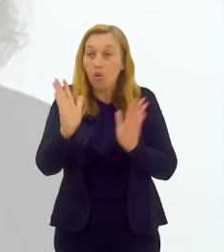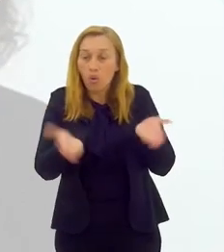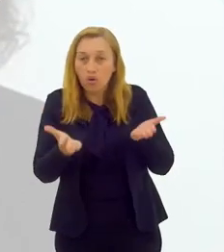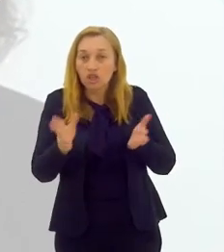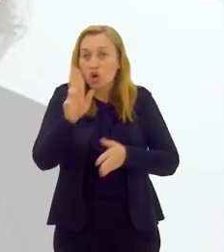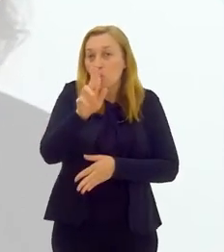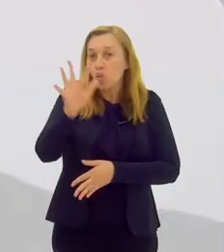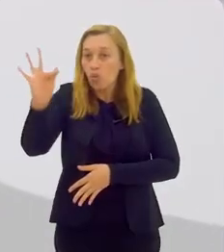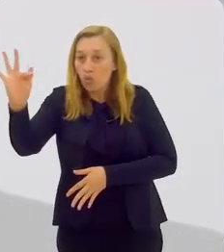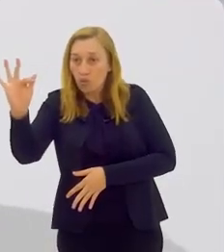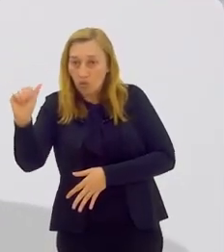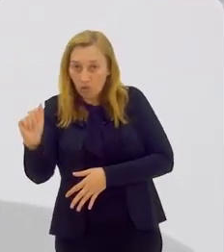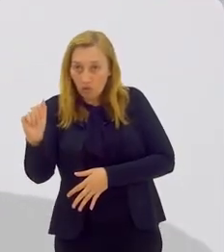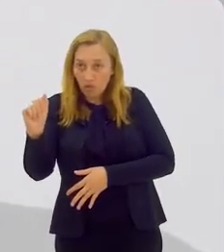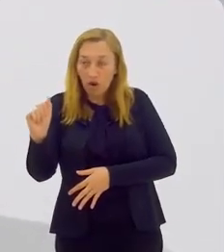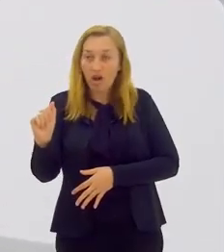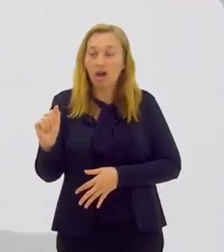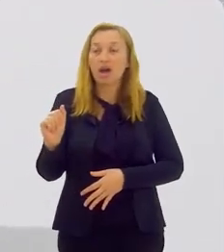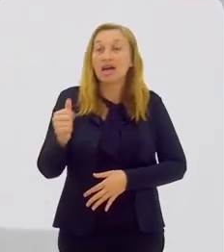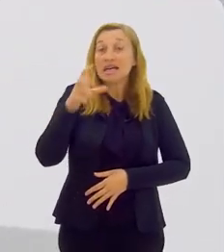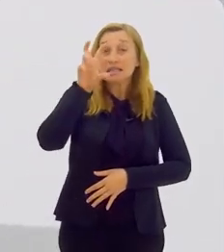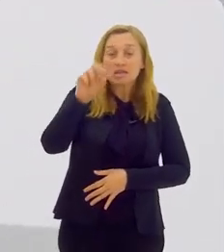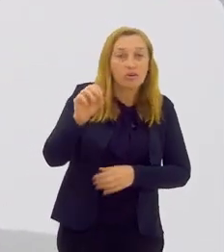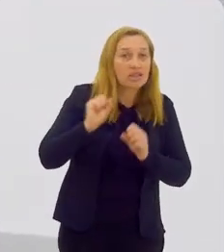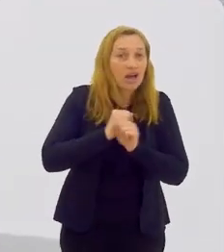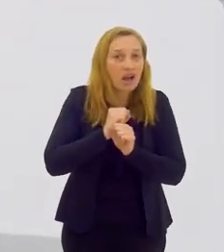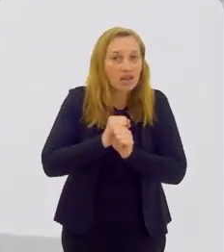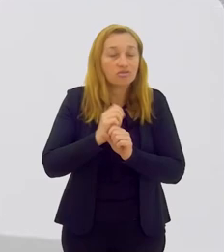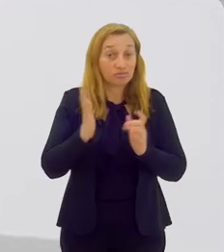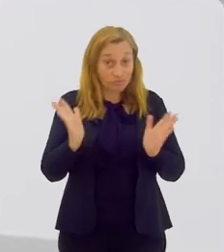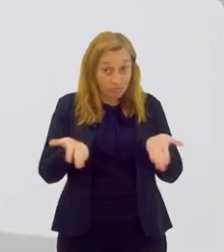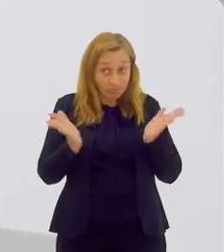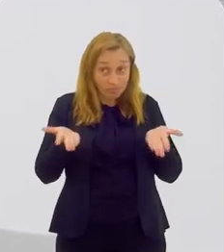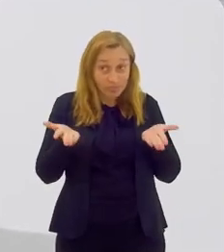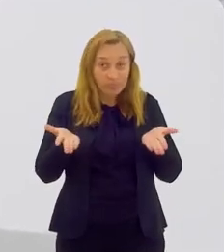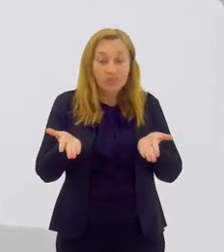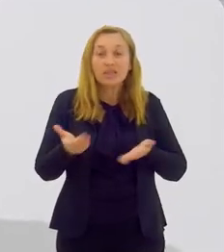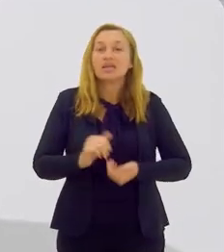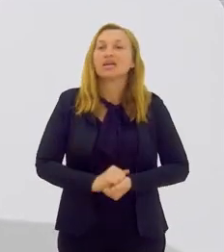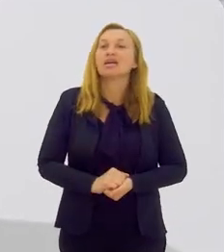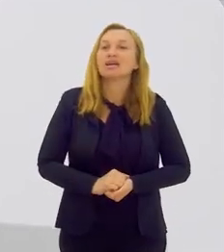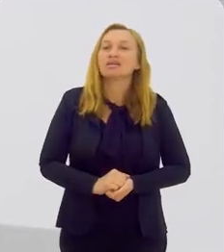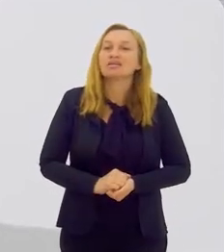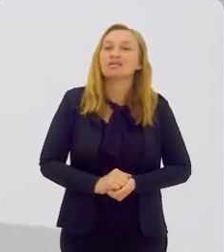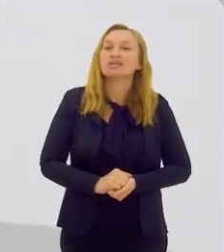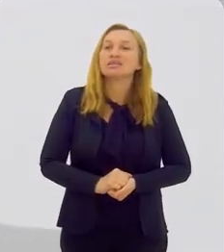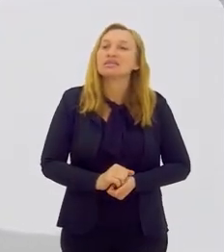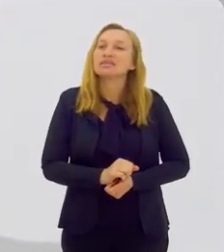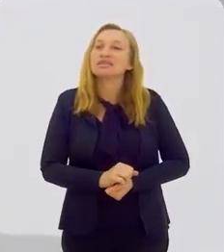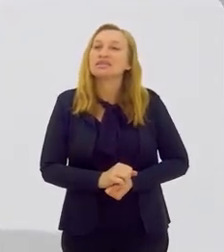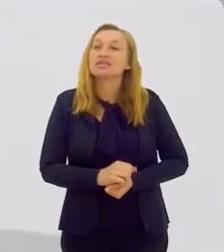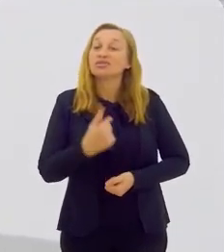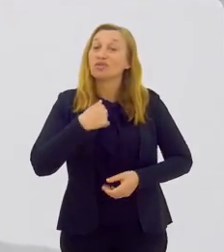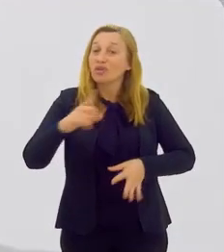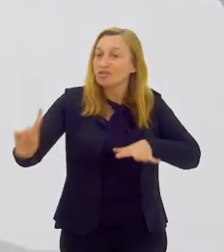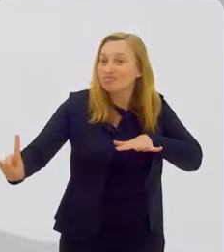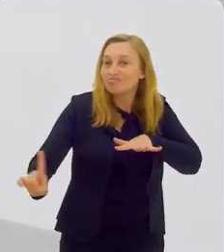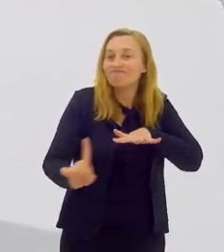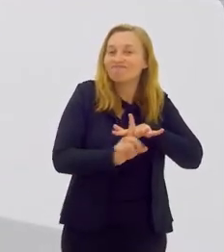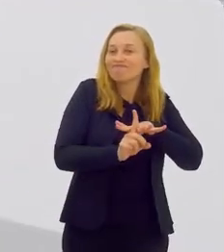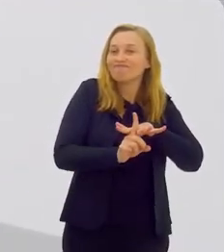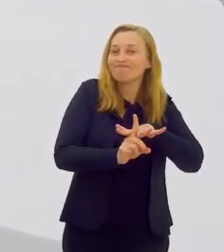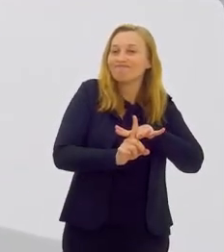Almeida hoje. Bom, a UVA hoje é uma universidade que completa esse ano 50 anos, né? E nós estamos